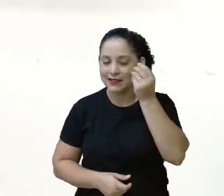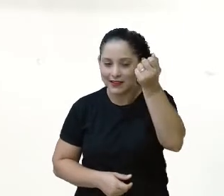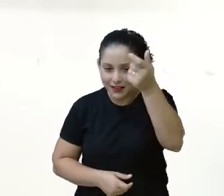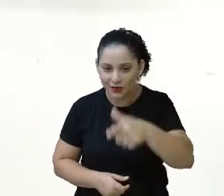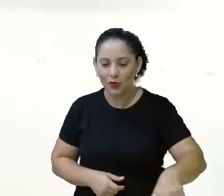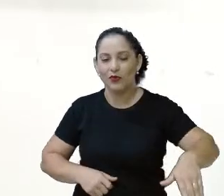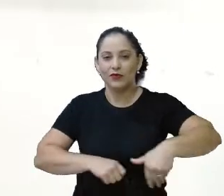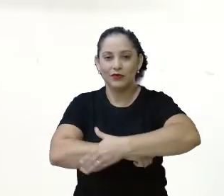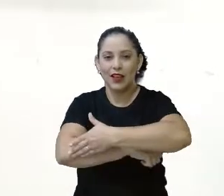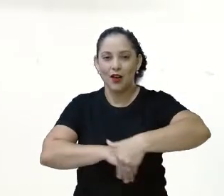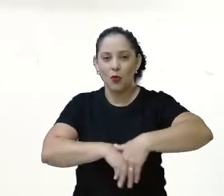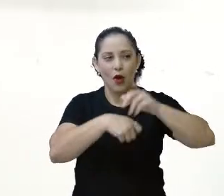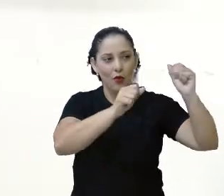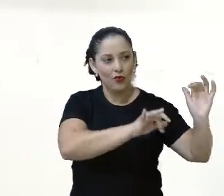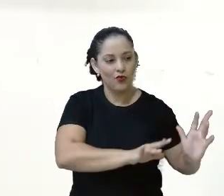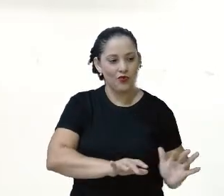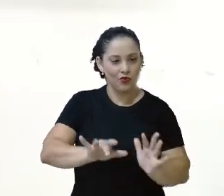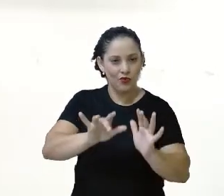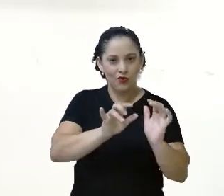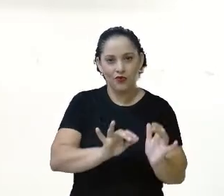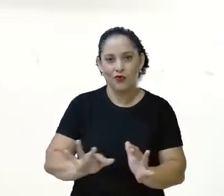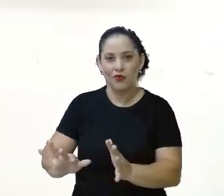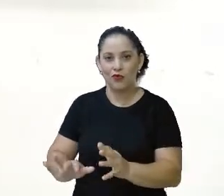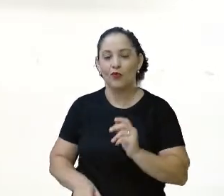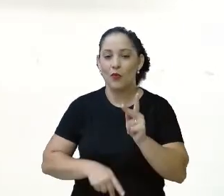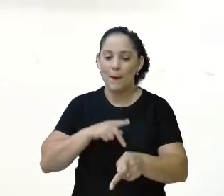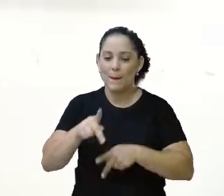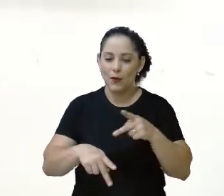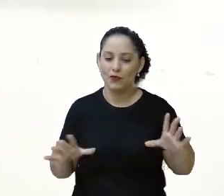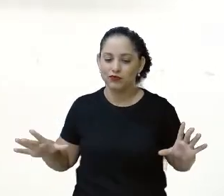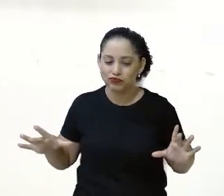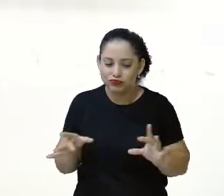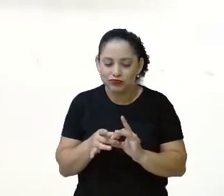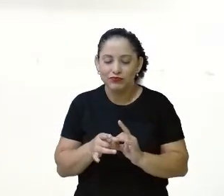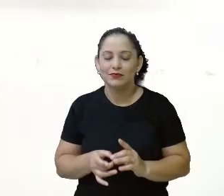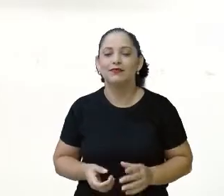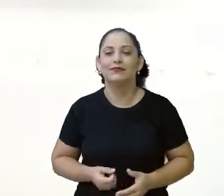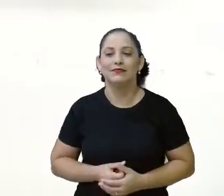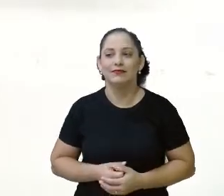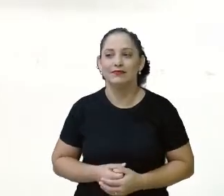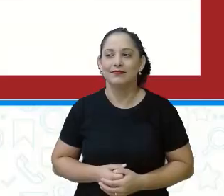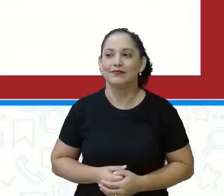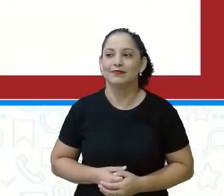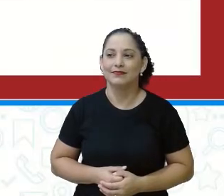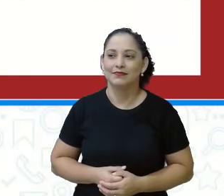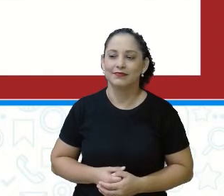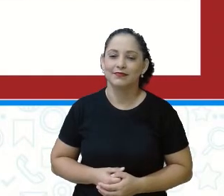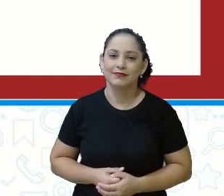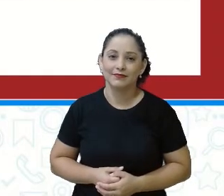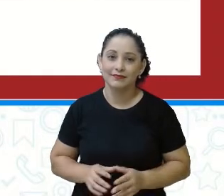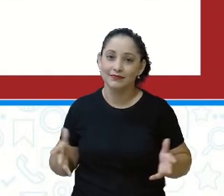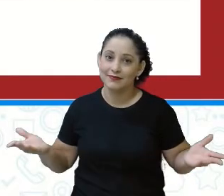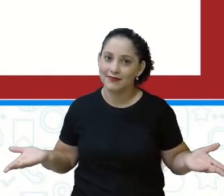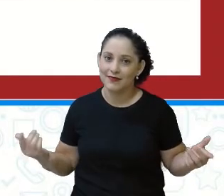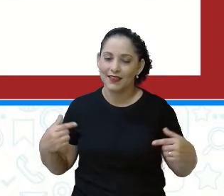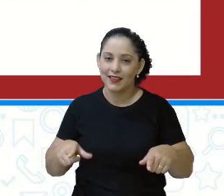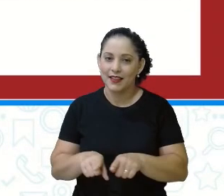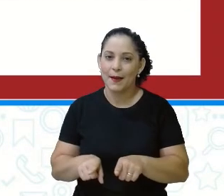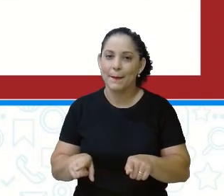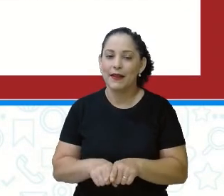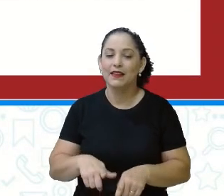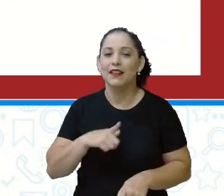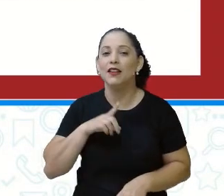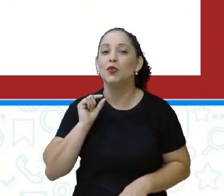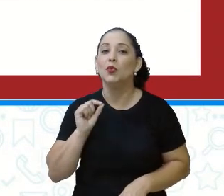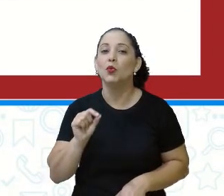na rua através do povo, que é uma coisa muito bonita. Então, olha, além do ciclo junino, nós